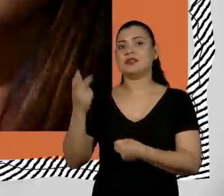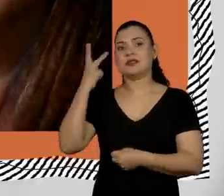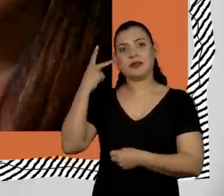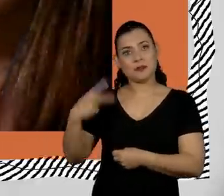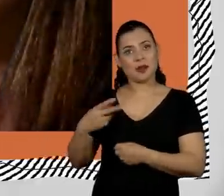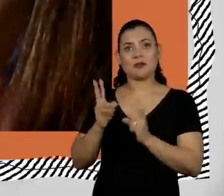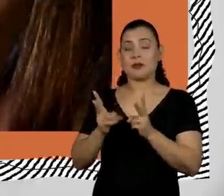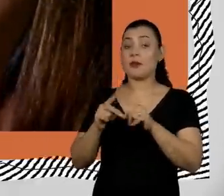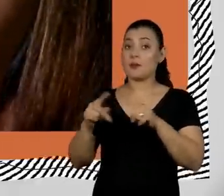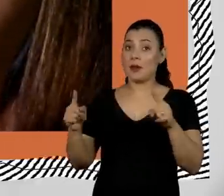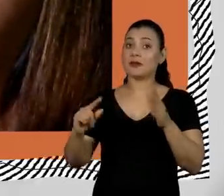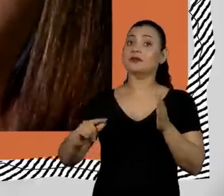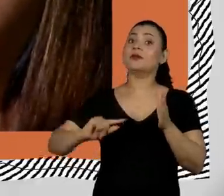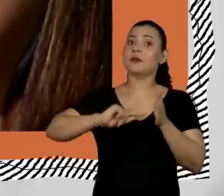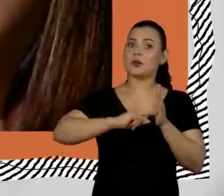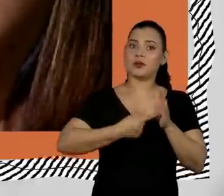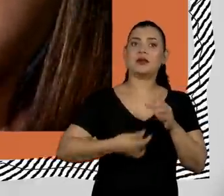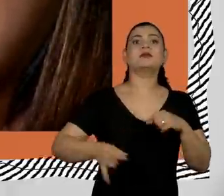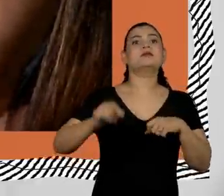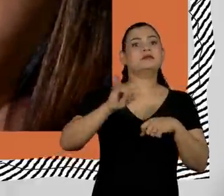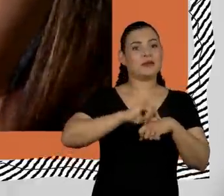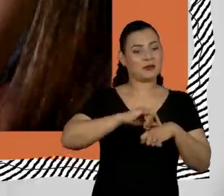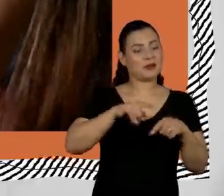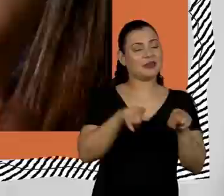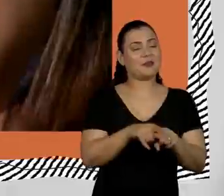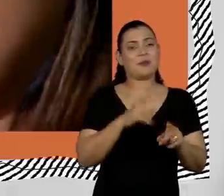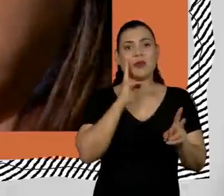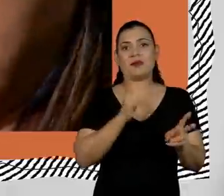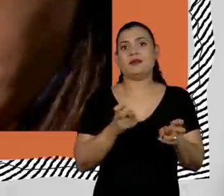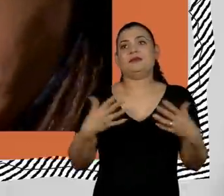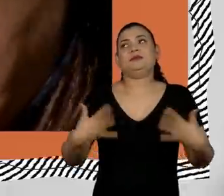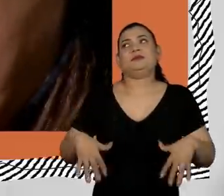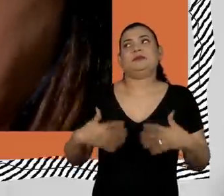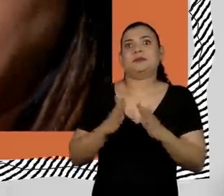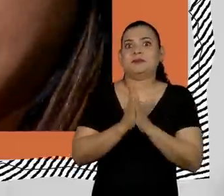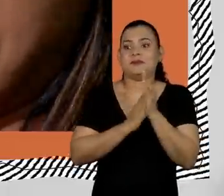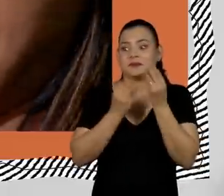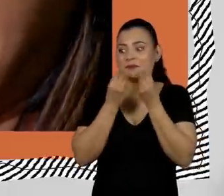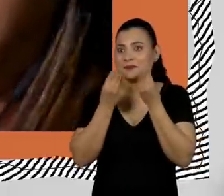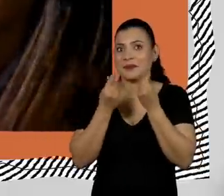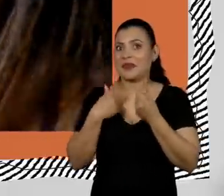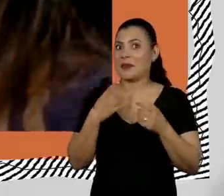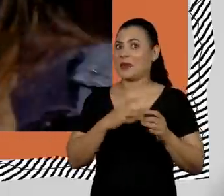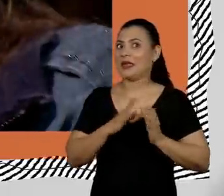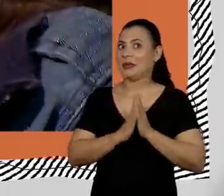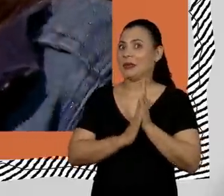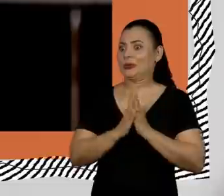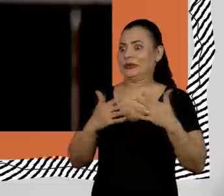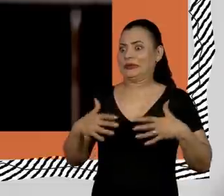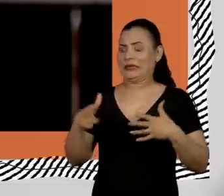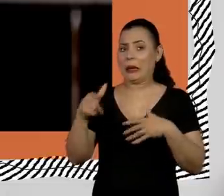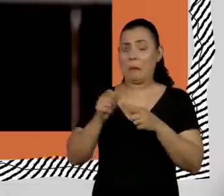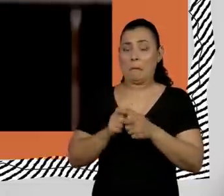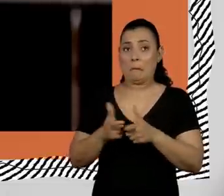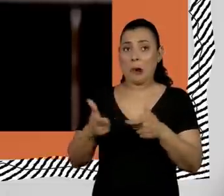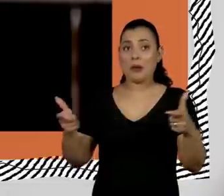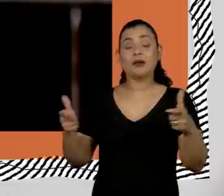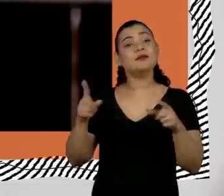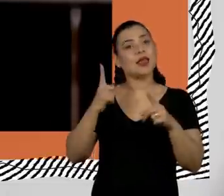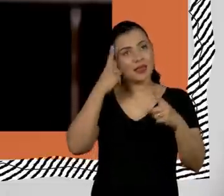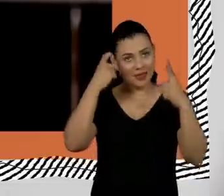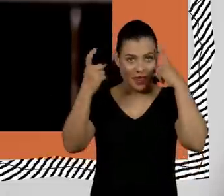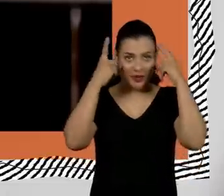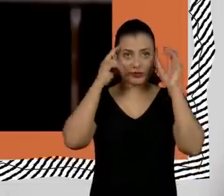mas também tive recentemente em Buenos Aires tenho medo não eles são muito